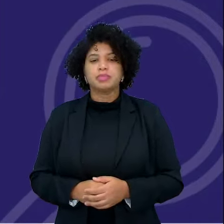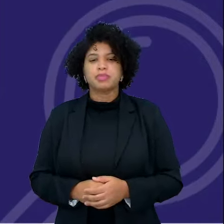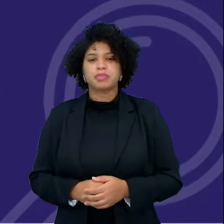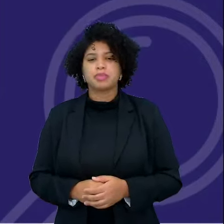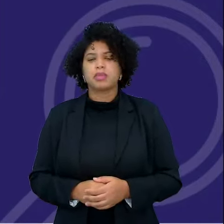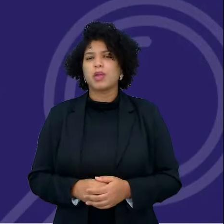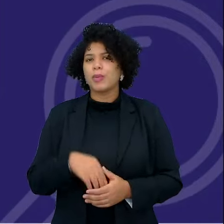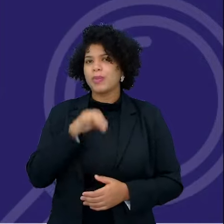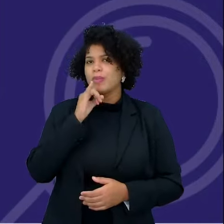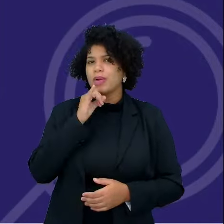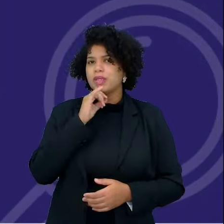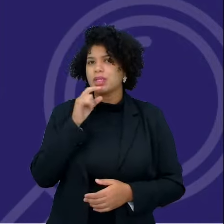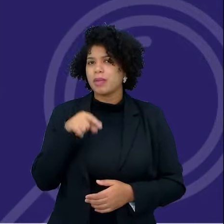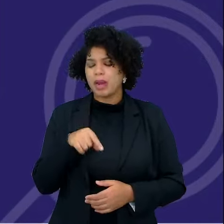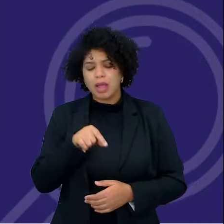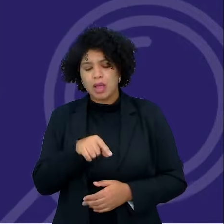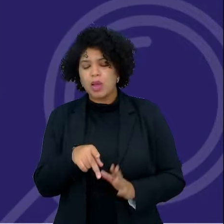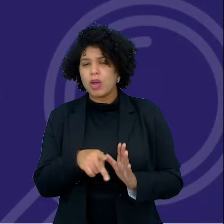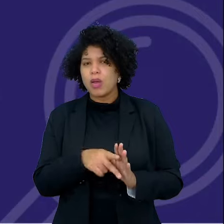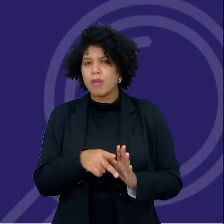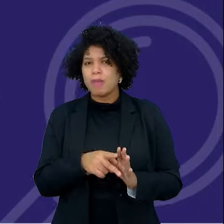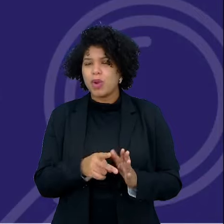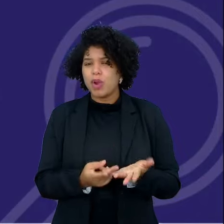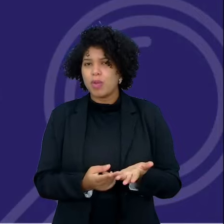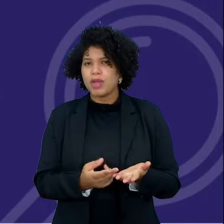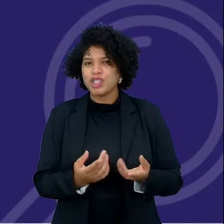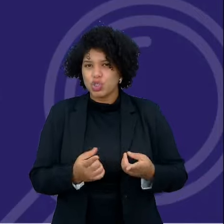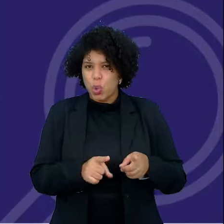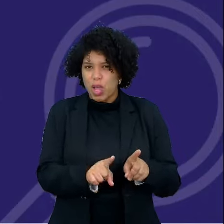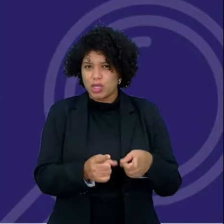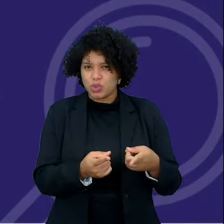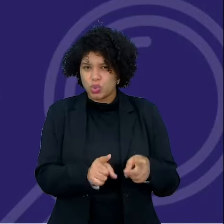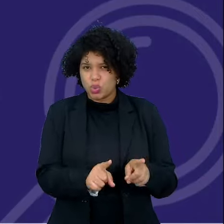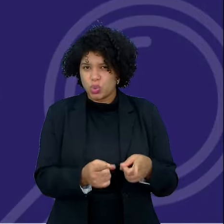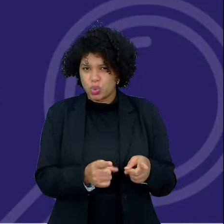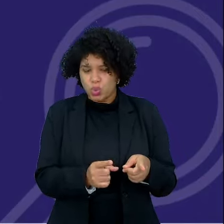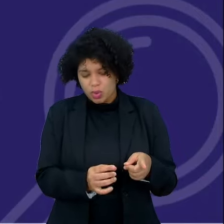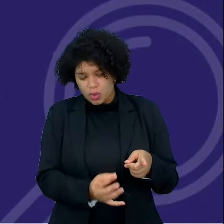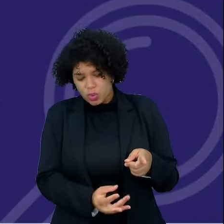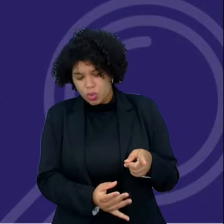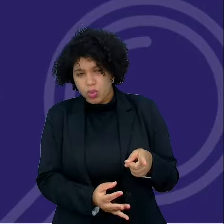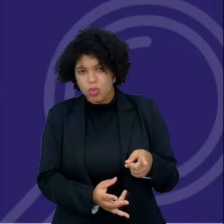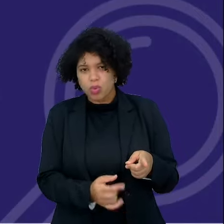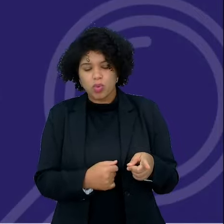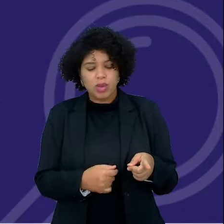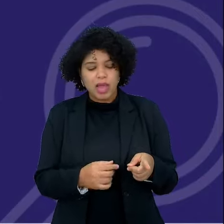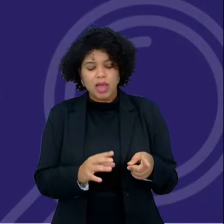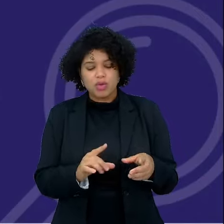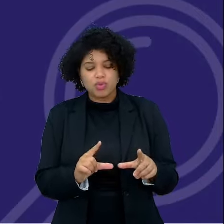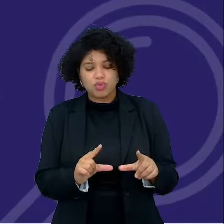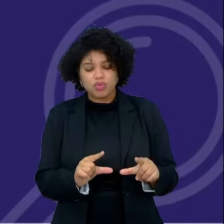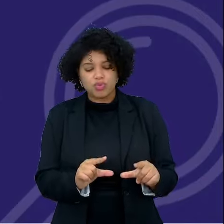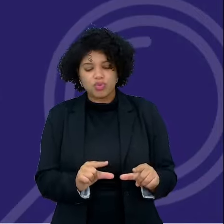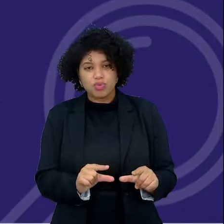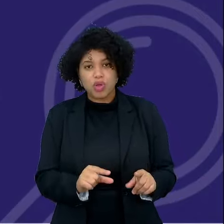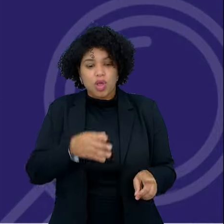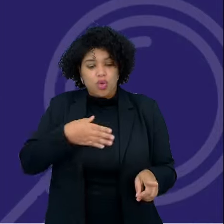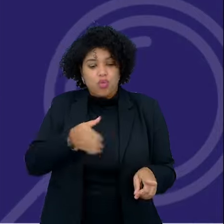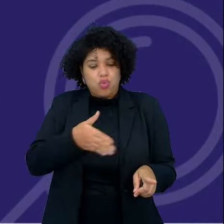abana a churrasqueira para fazer ela, né? Por que a gente abana a churrasqueira quando está querendo, né, aumentar o fogo lá do